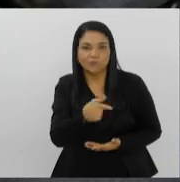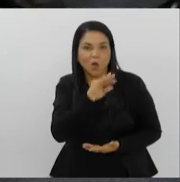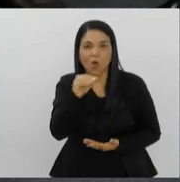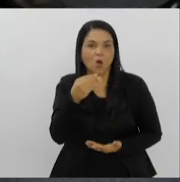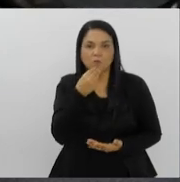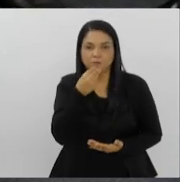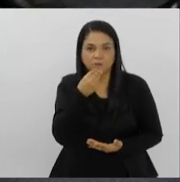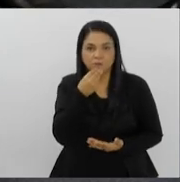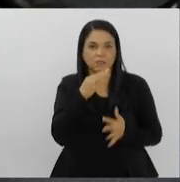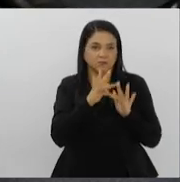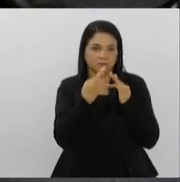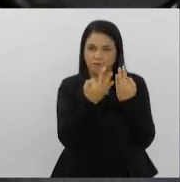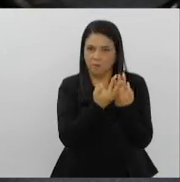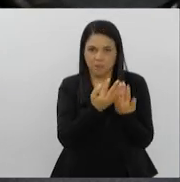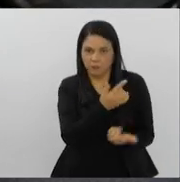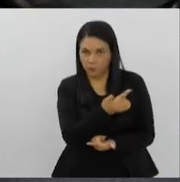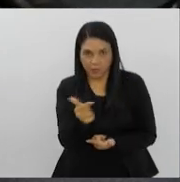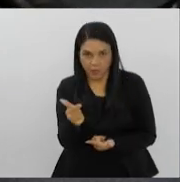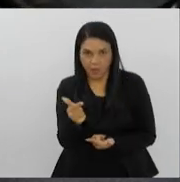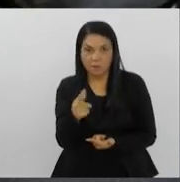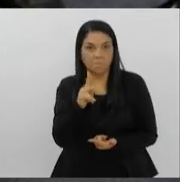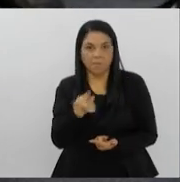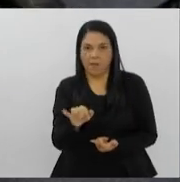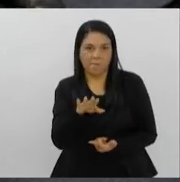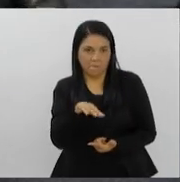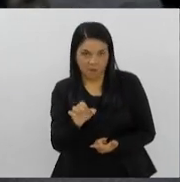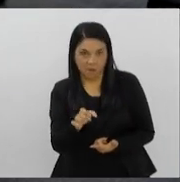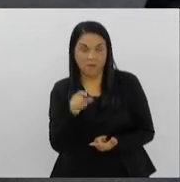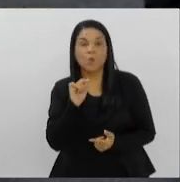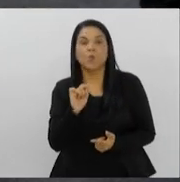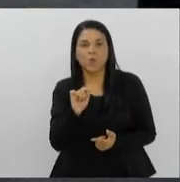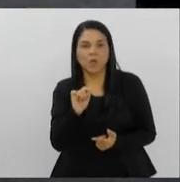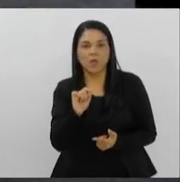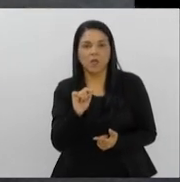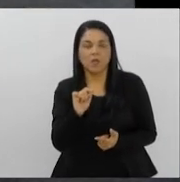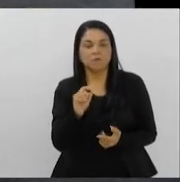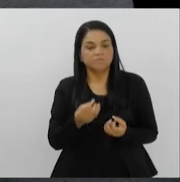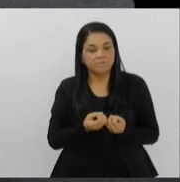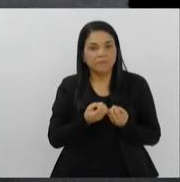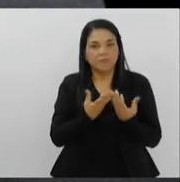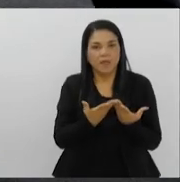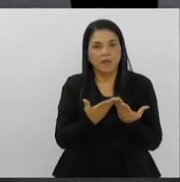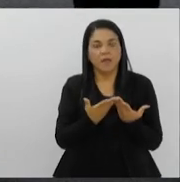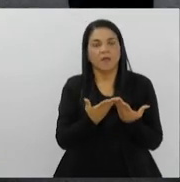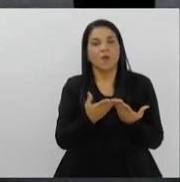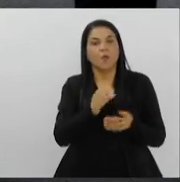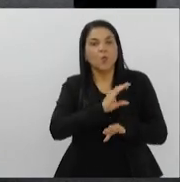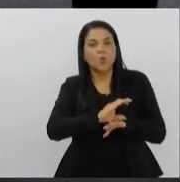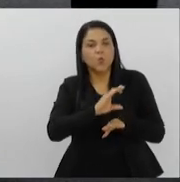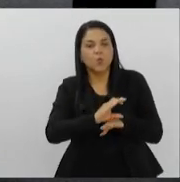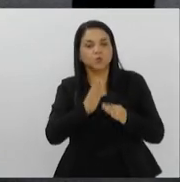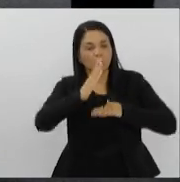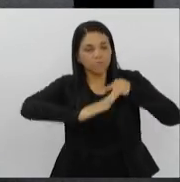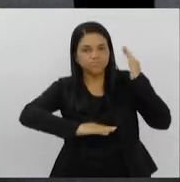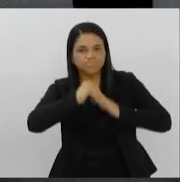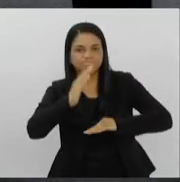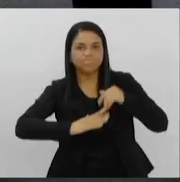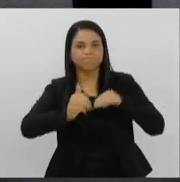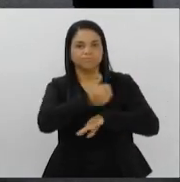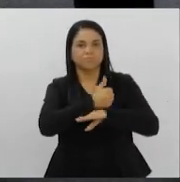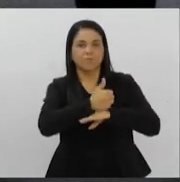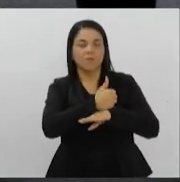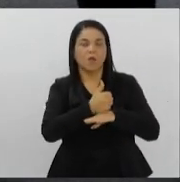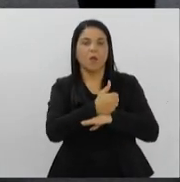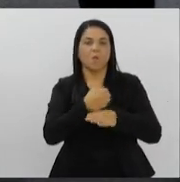terem pai e mães é a condição de se qualificarem para o mercado de trabalho.